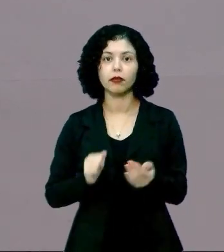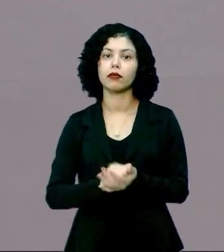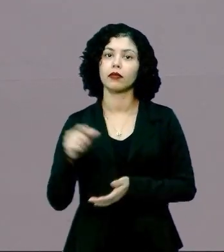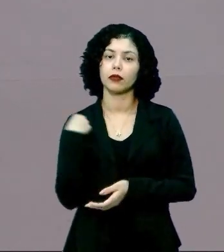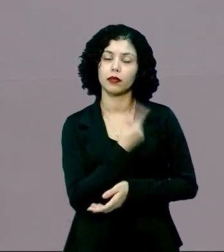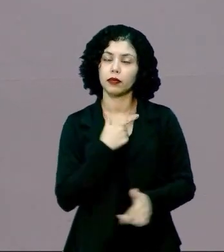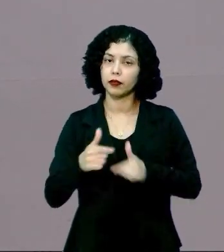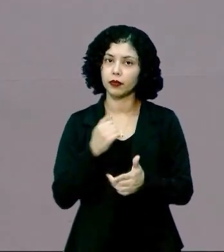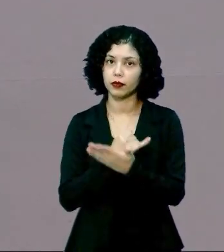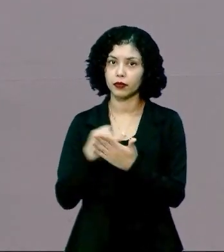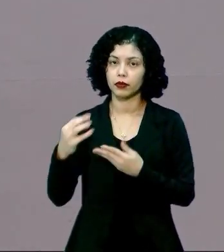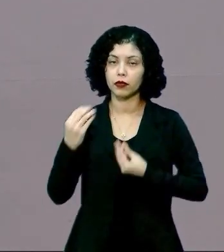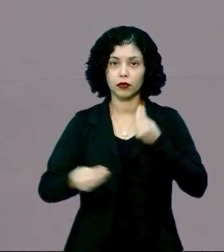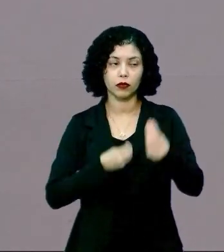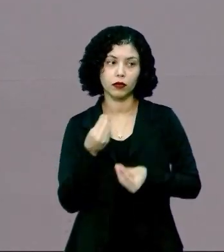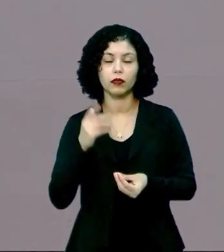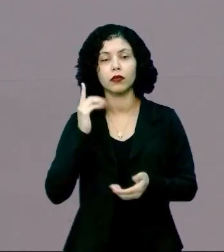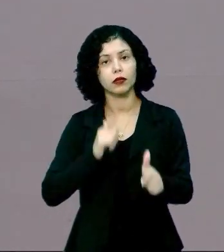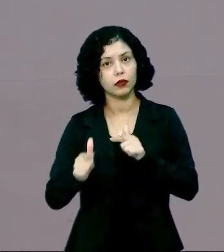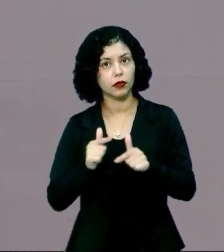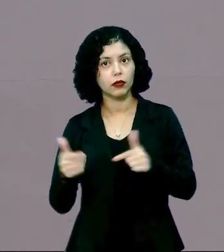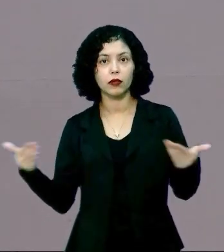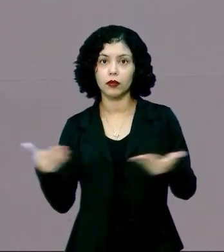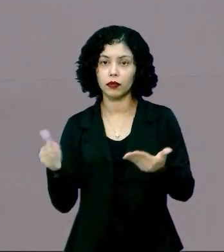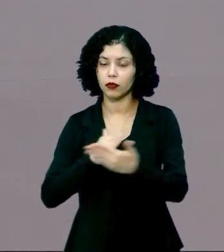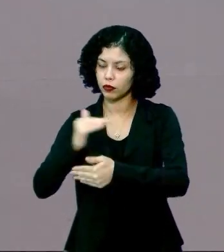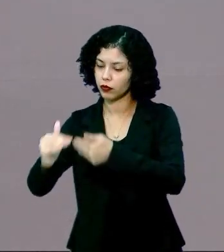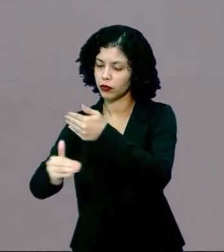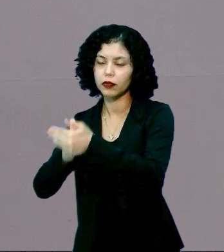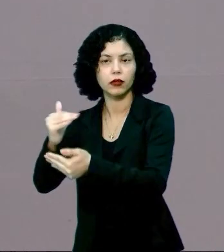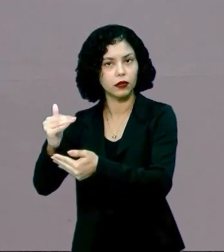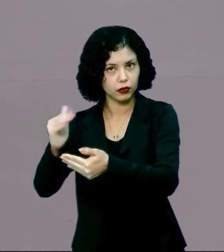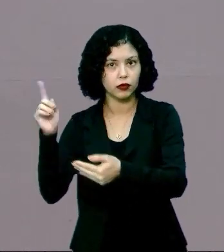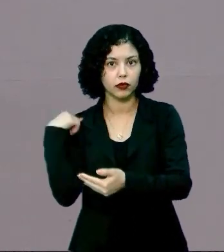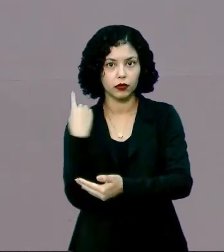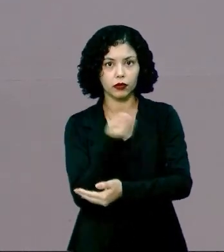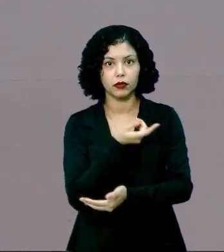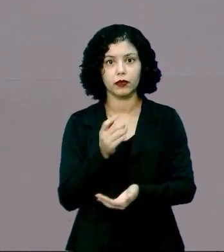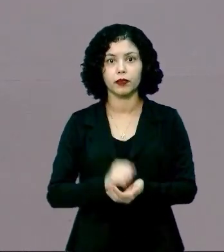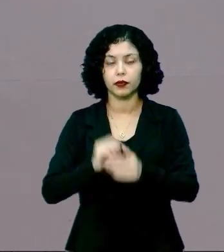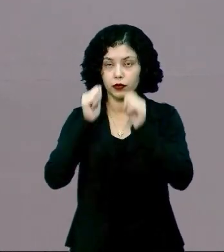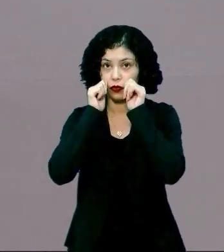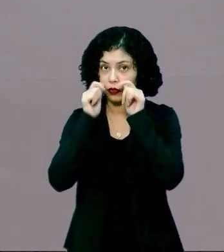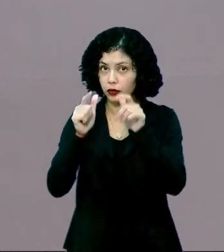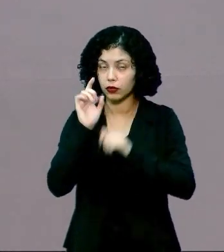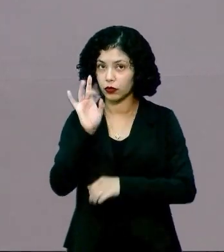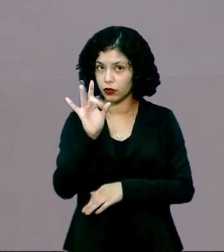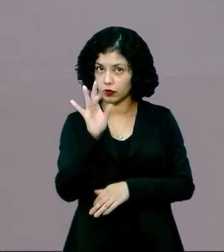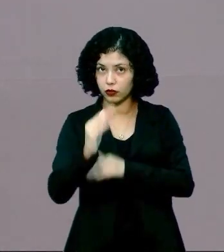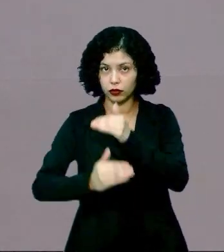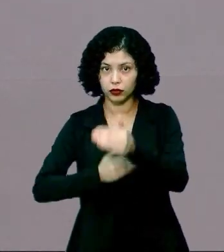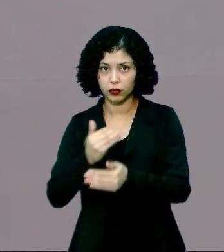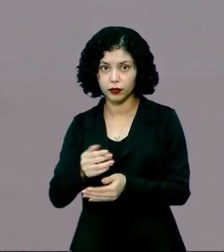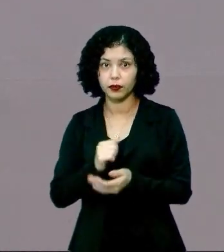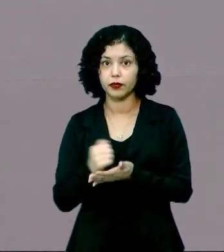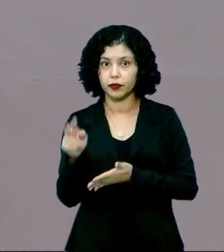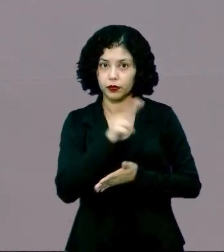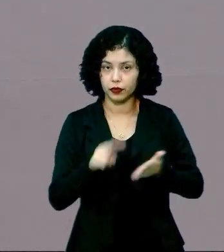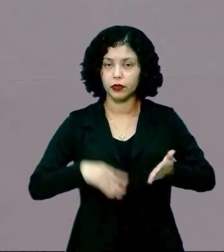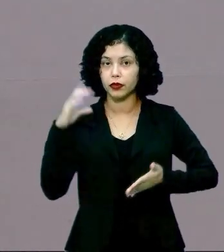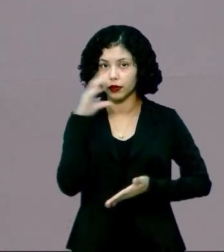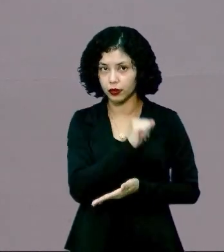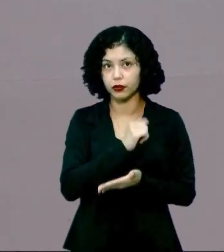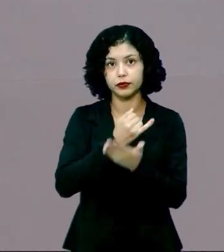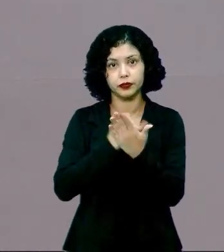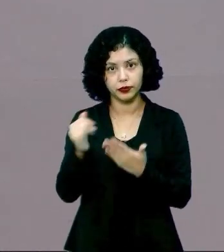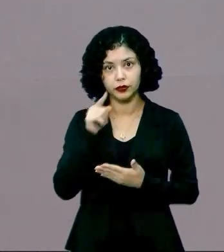nossa introdução. Como nós estamos trabalhando o nosso desenvolvimento, eu vou me ater apenas ao desenvolvimento. Vou fazer uma leitura rápida